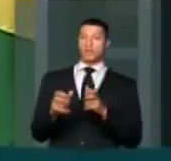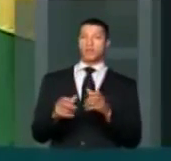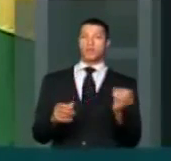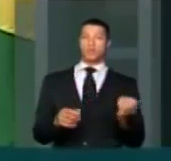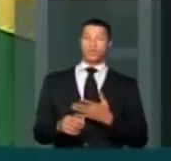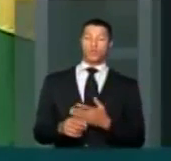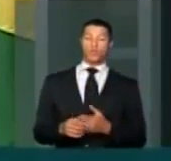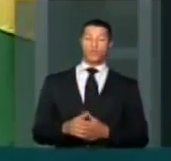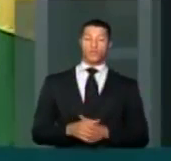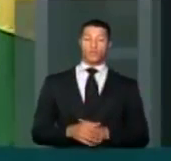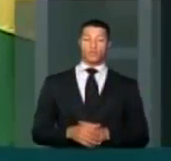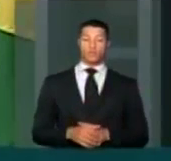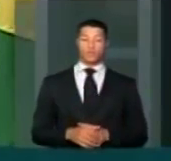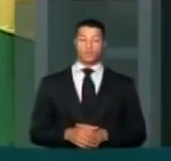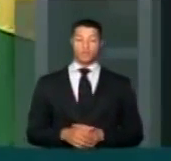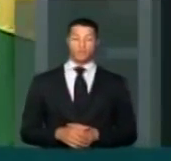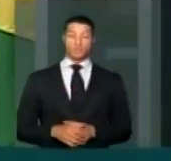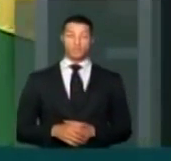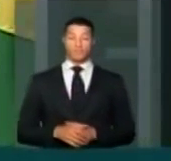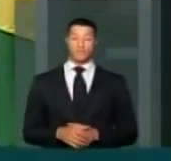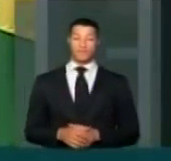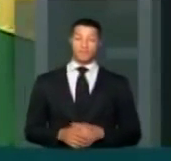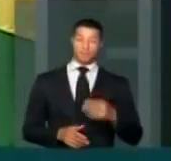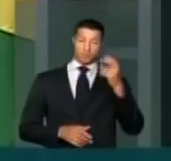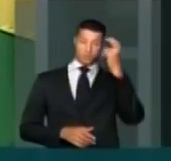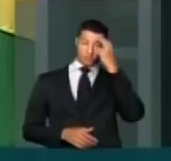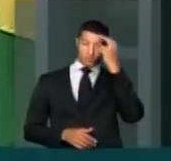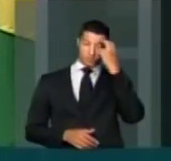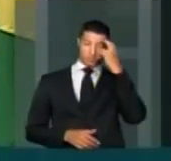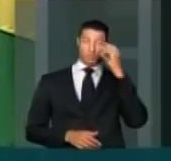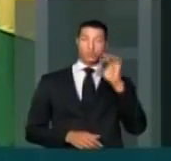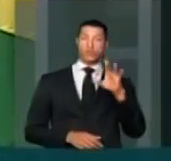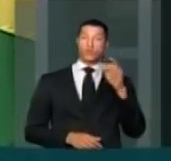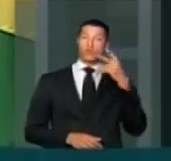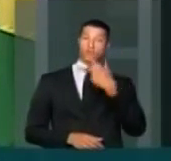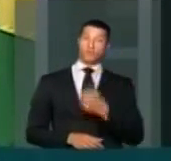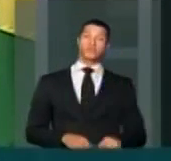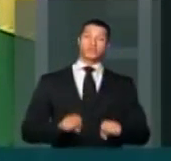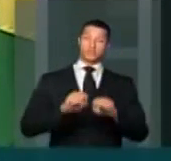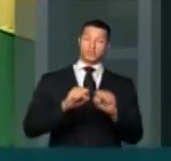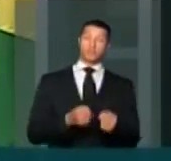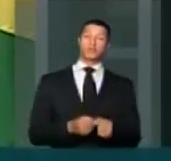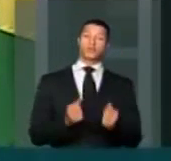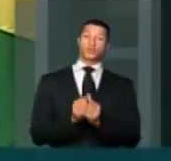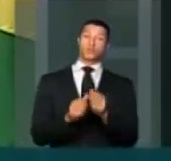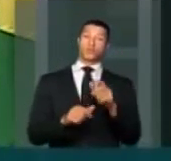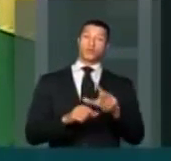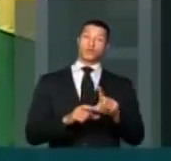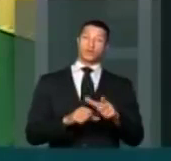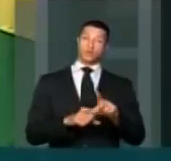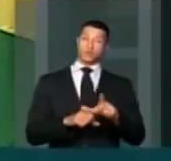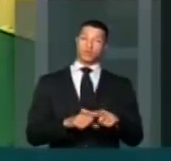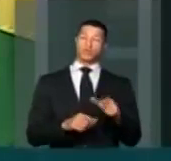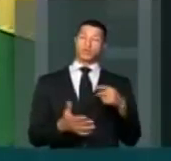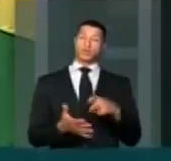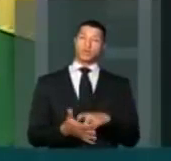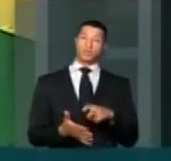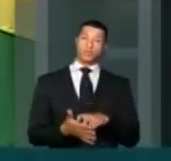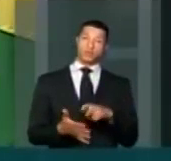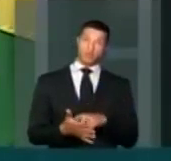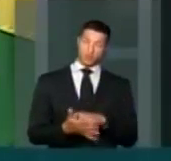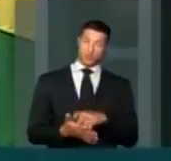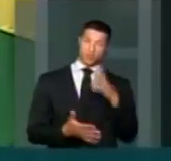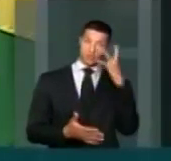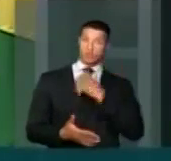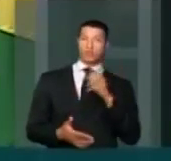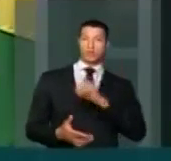recentes, essa nefasta cultura só será progressivamente quebrada com uma legislação que assegure punição